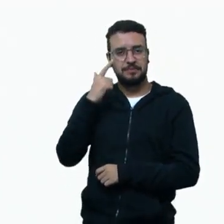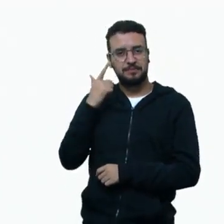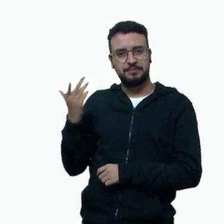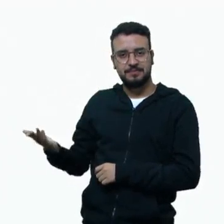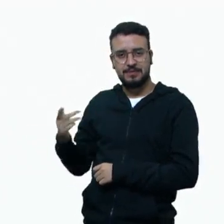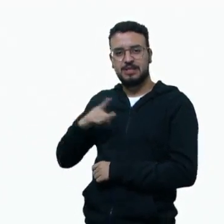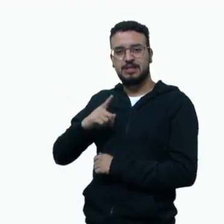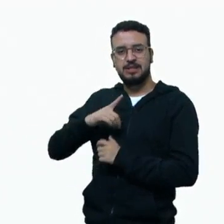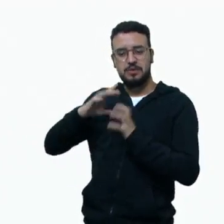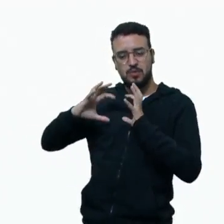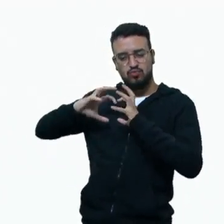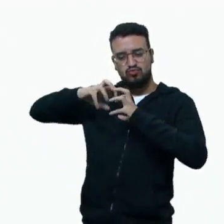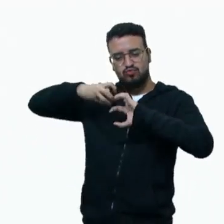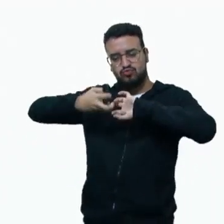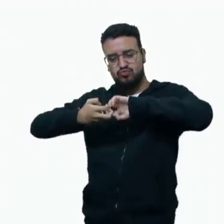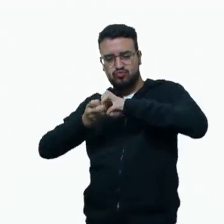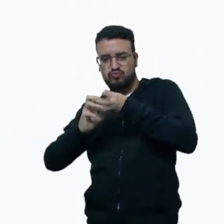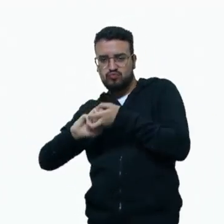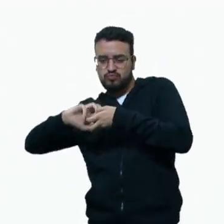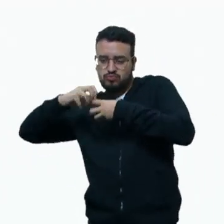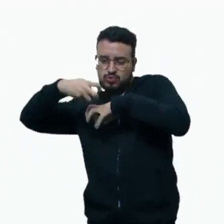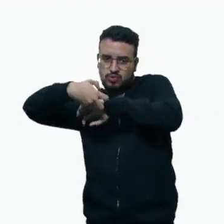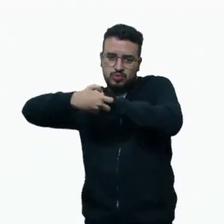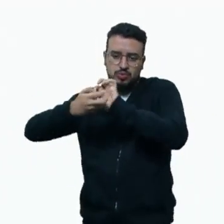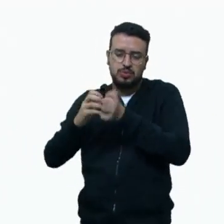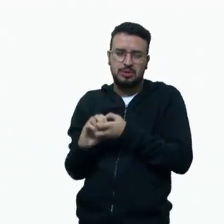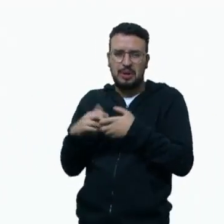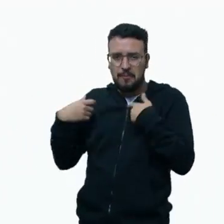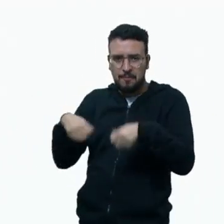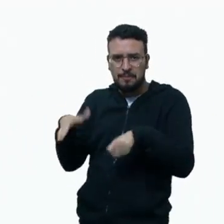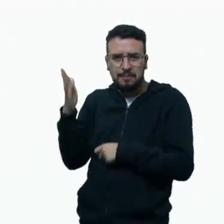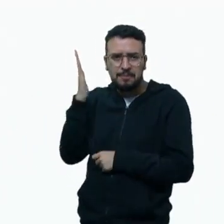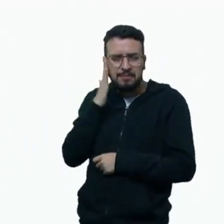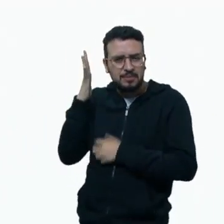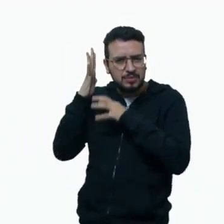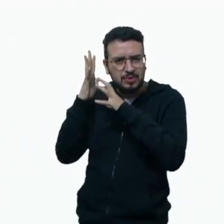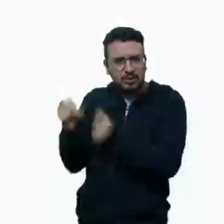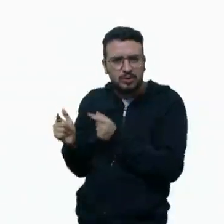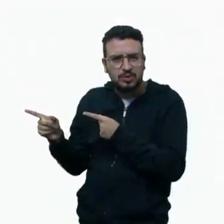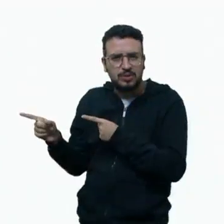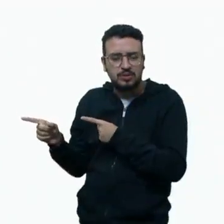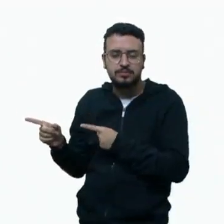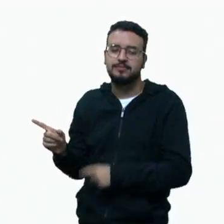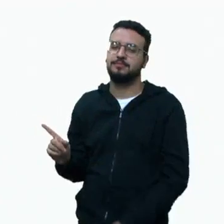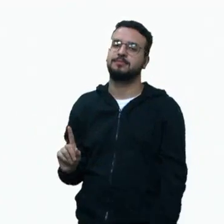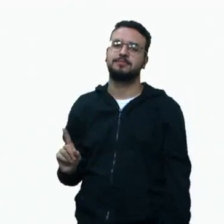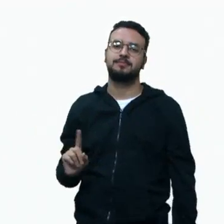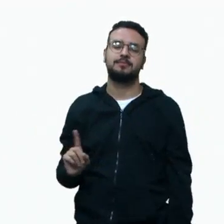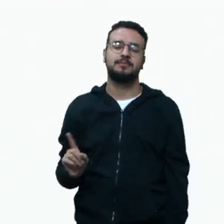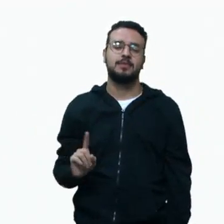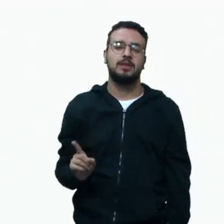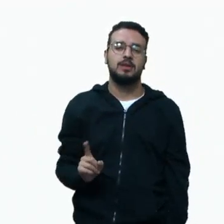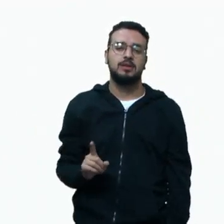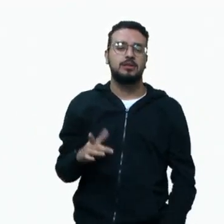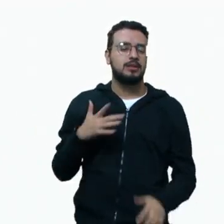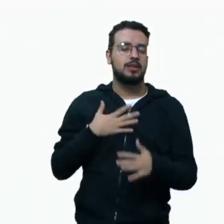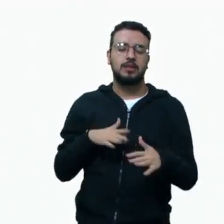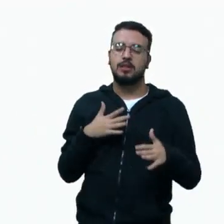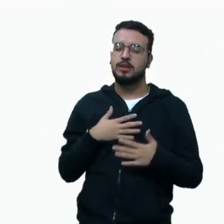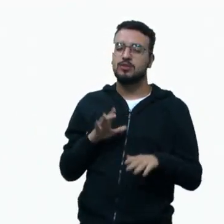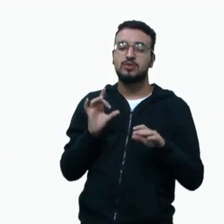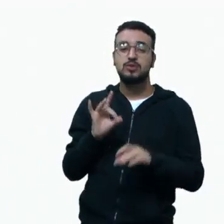no cérebro. Ah, professor, eu vou ter que saber tudo isso? Não. Fica tranquilo, tá? É mais para